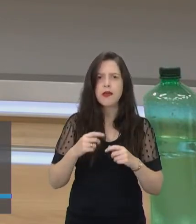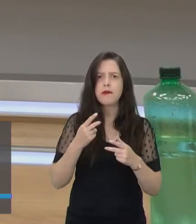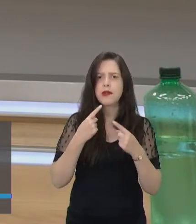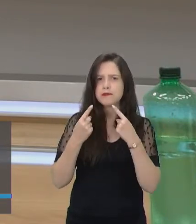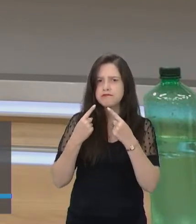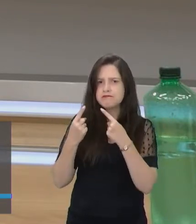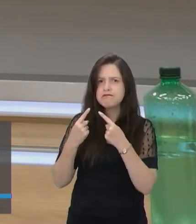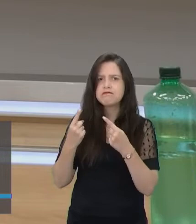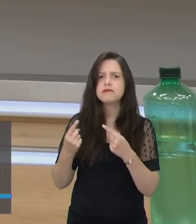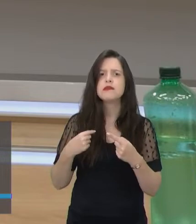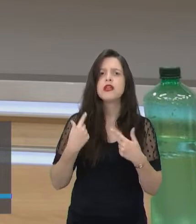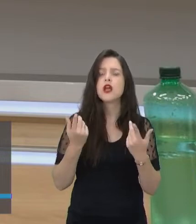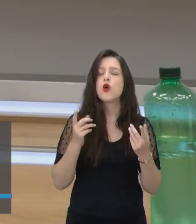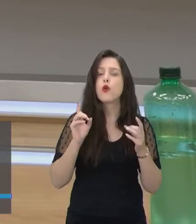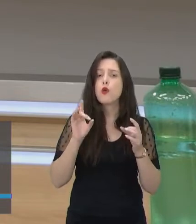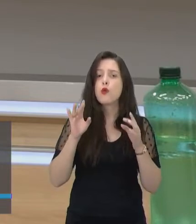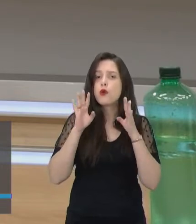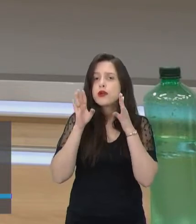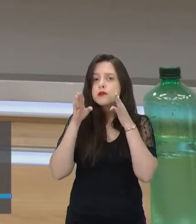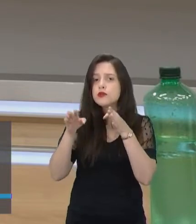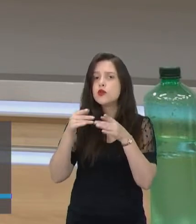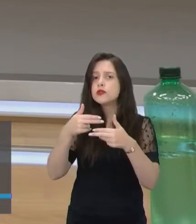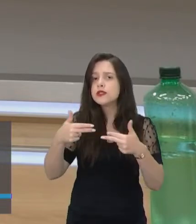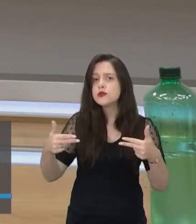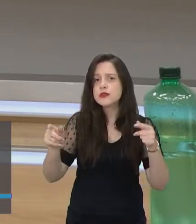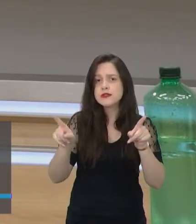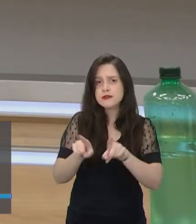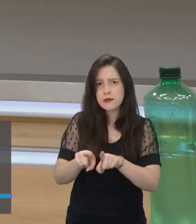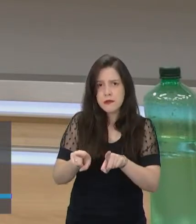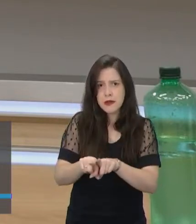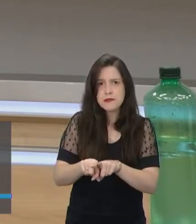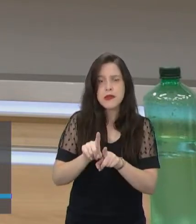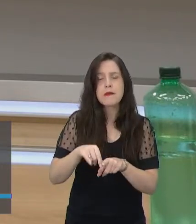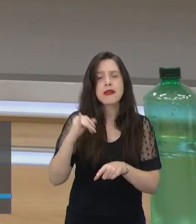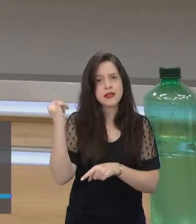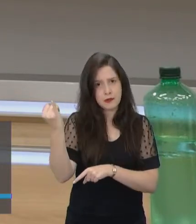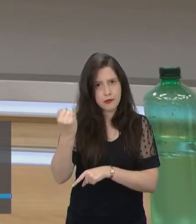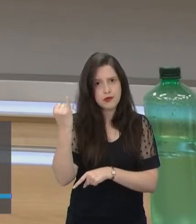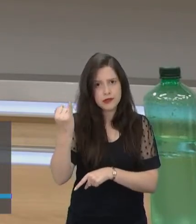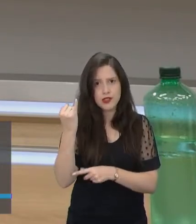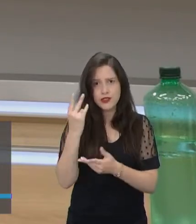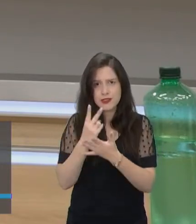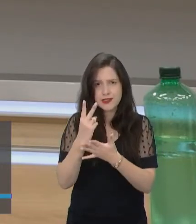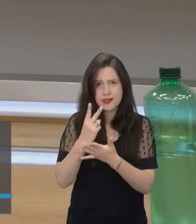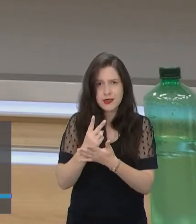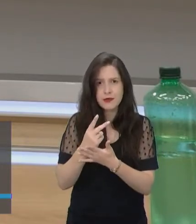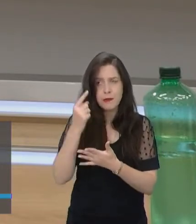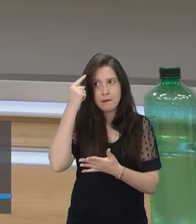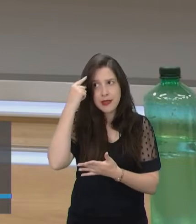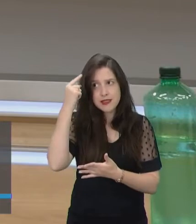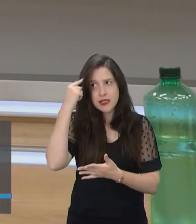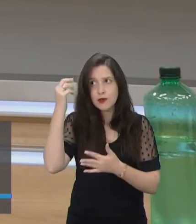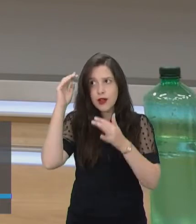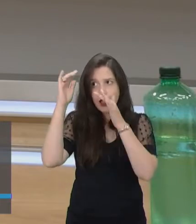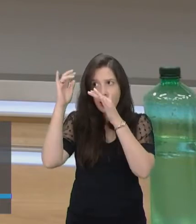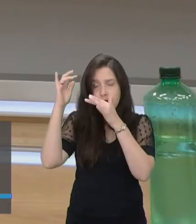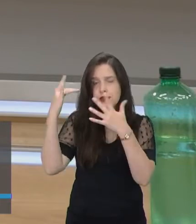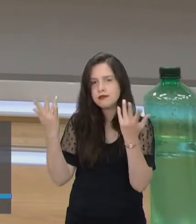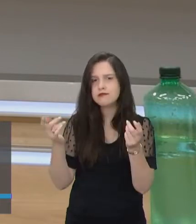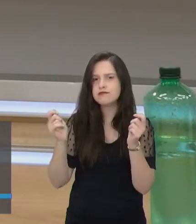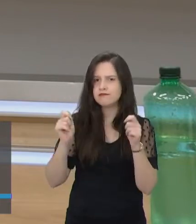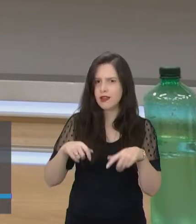alguma coisa específica, a gente acaba falando das outras coisas. Mas não deixa de ser sempre importante, porque sempre está o quê? Fixando na cabeça. Mas,